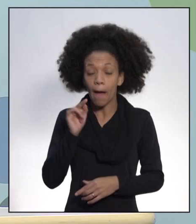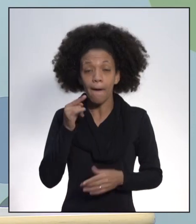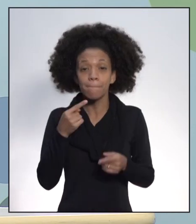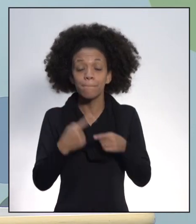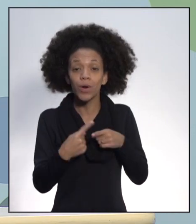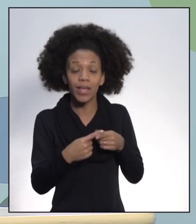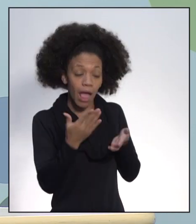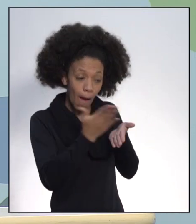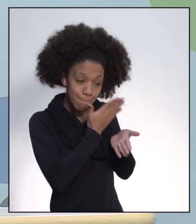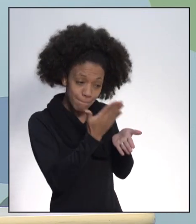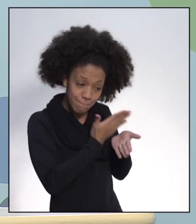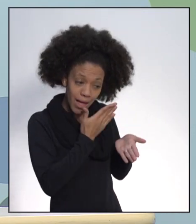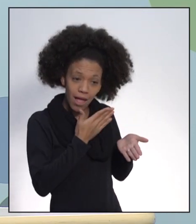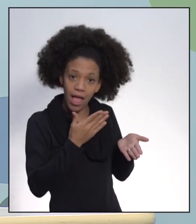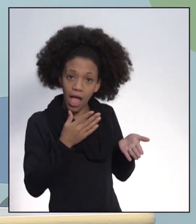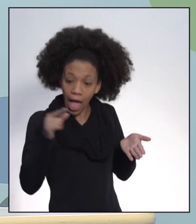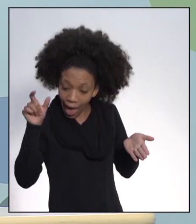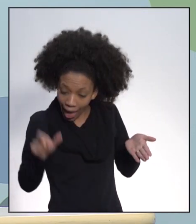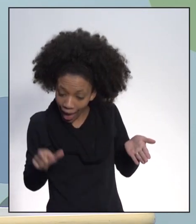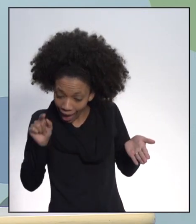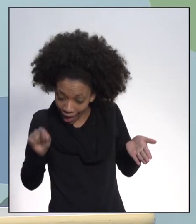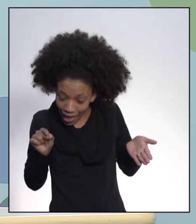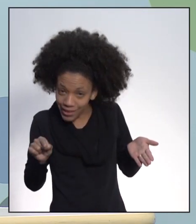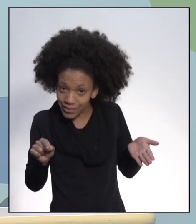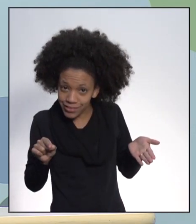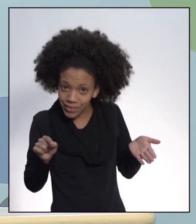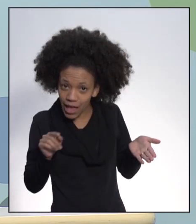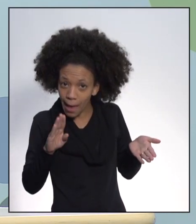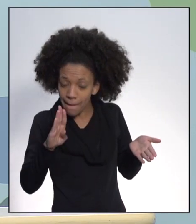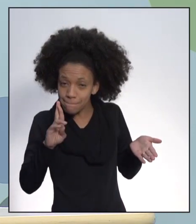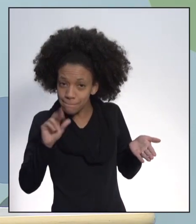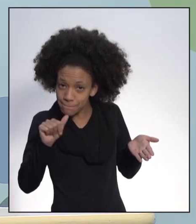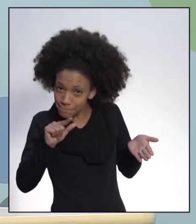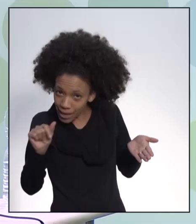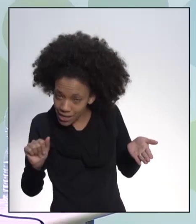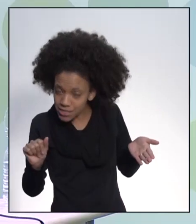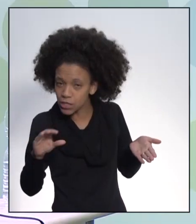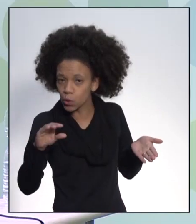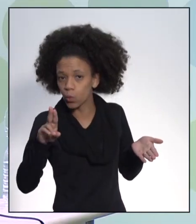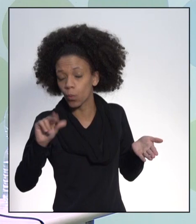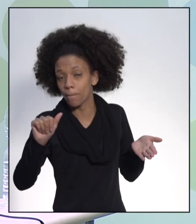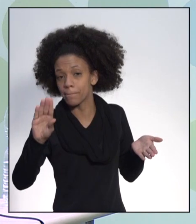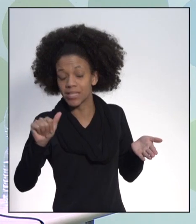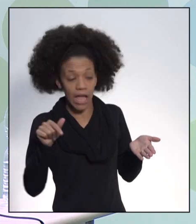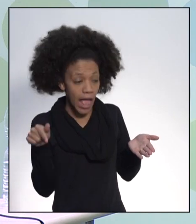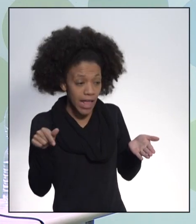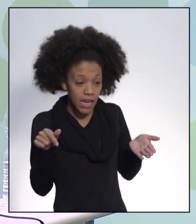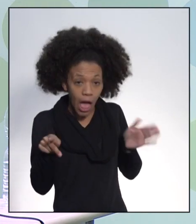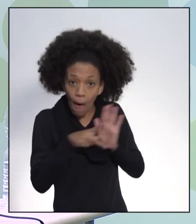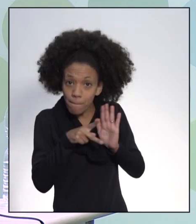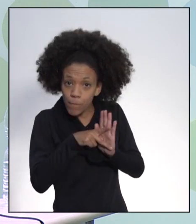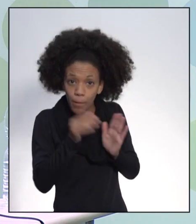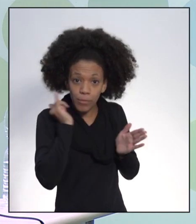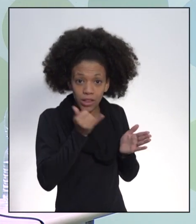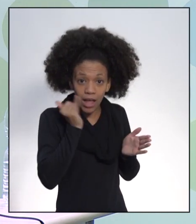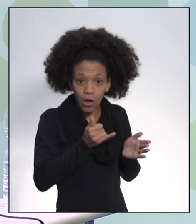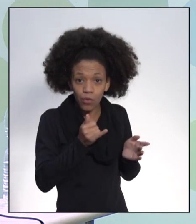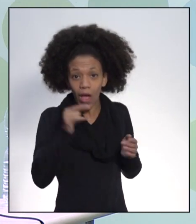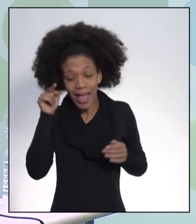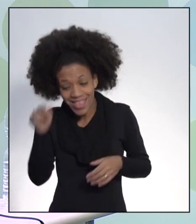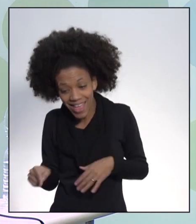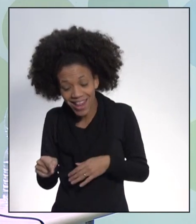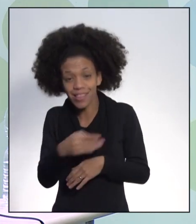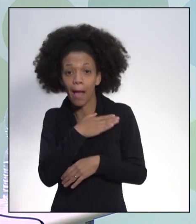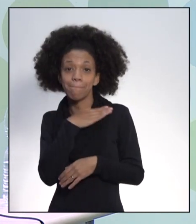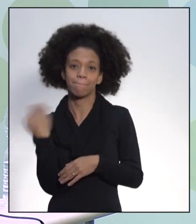narrador da história dele, né? Sim. Brás Cubas, O né? curioso nesse livro, do Memórias Póstumas de Brás Cubas, que é um narrador que ele está morto e